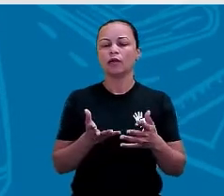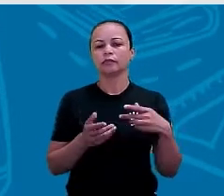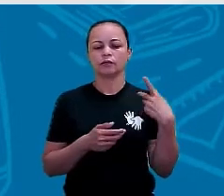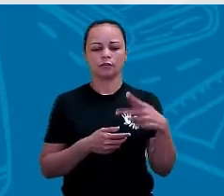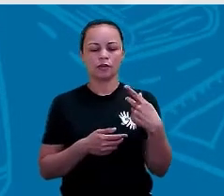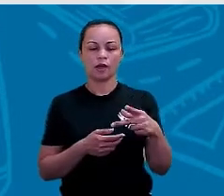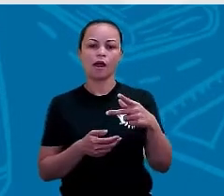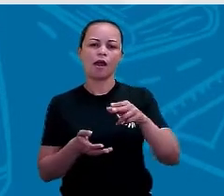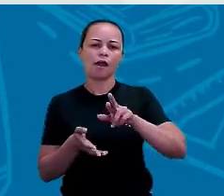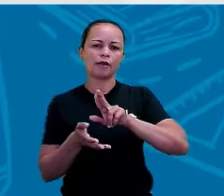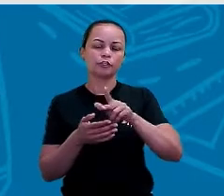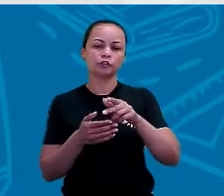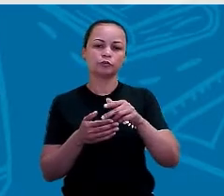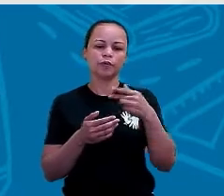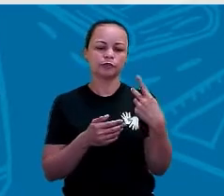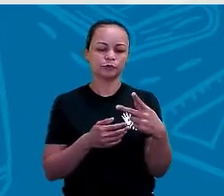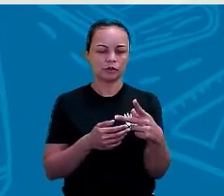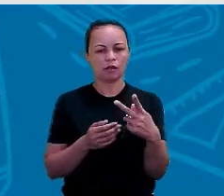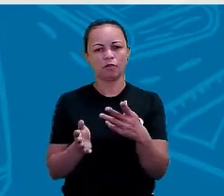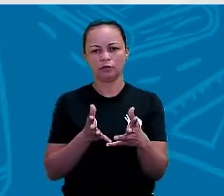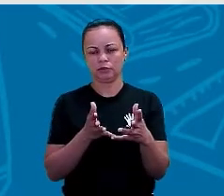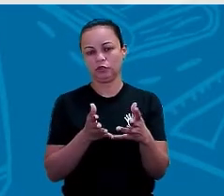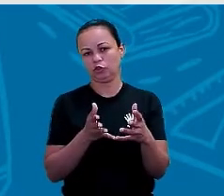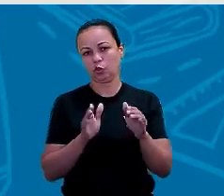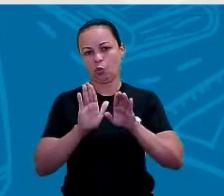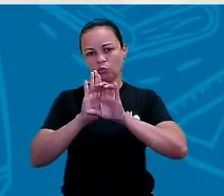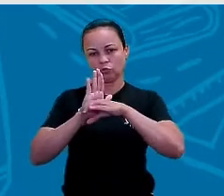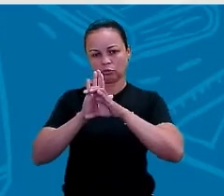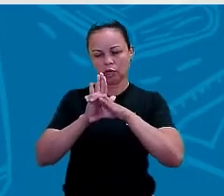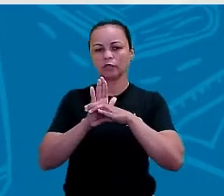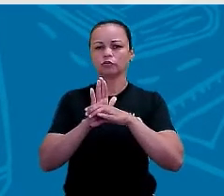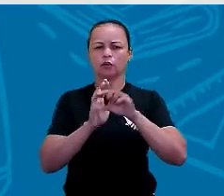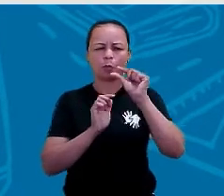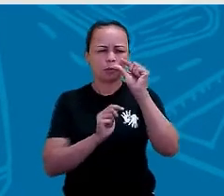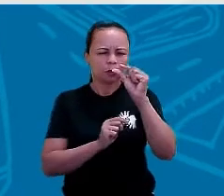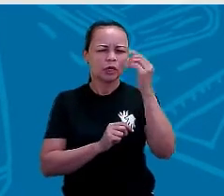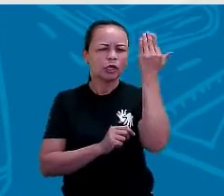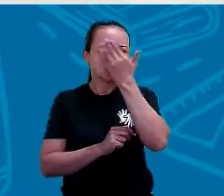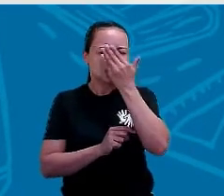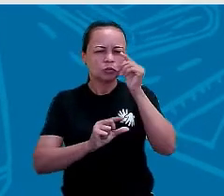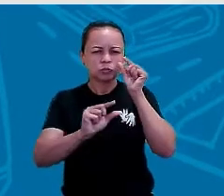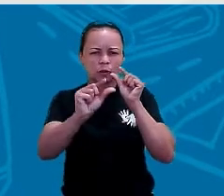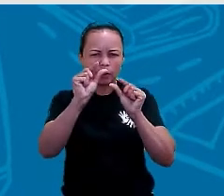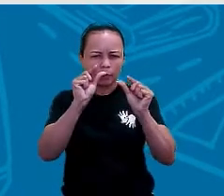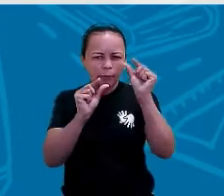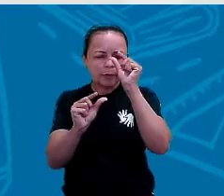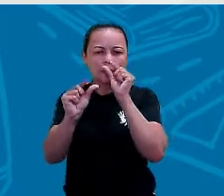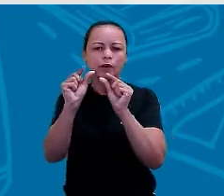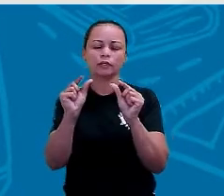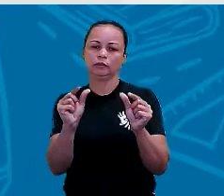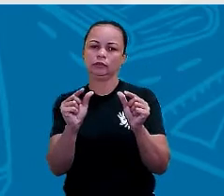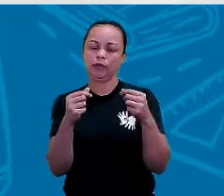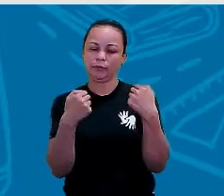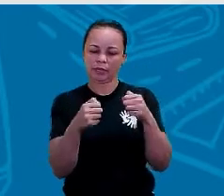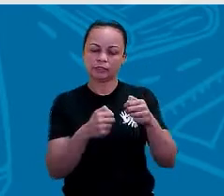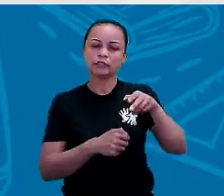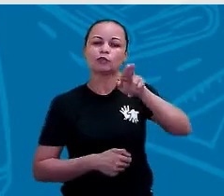desses micro-organismos, né, que são muito pequenos, de maneira que a gente precisa utilizar